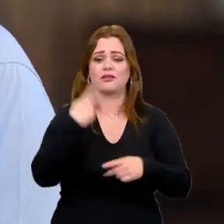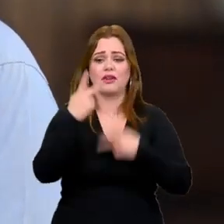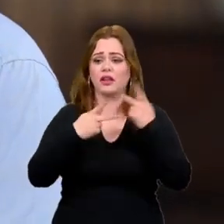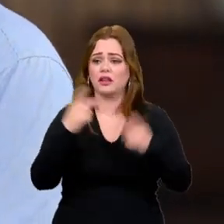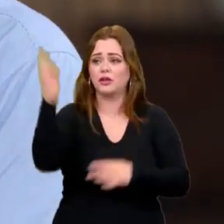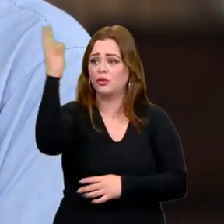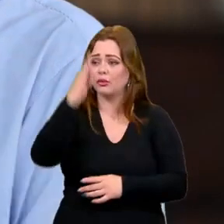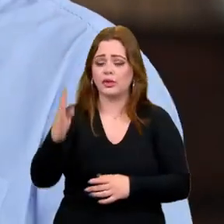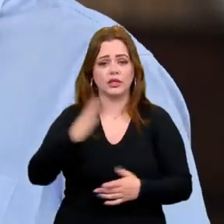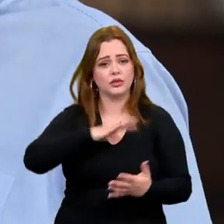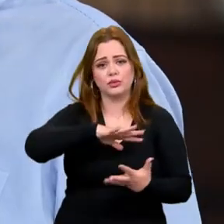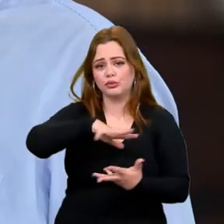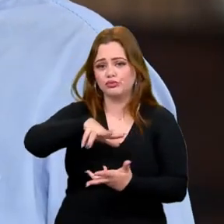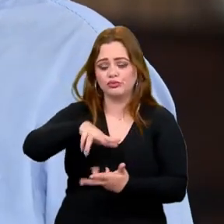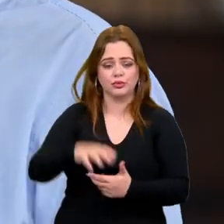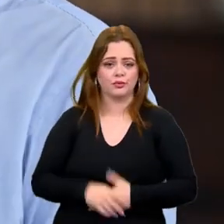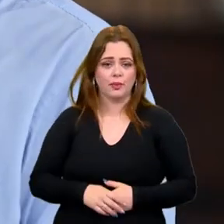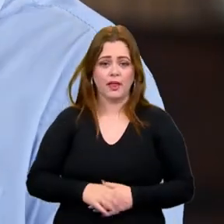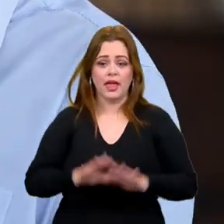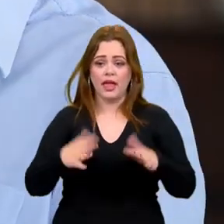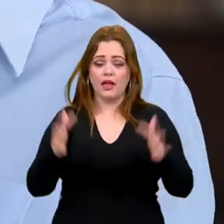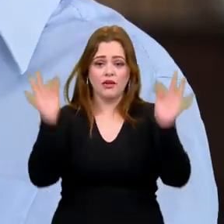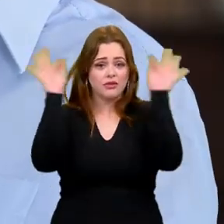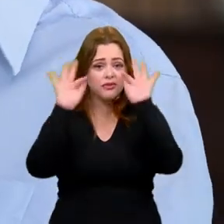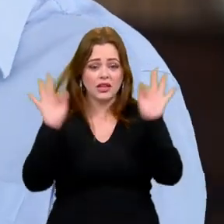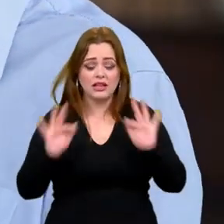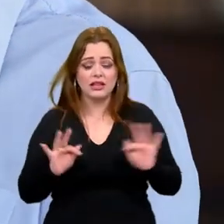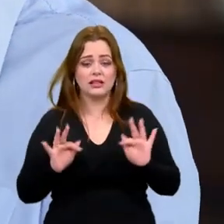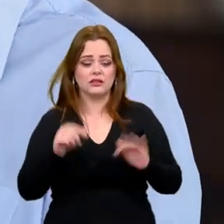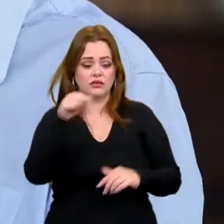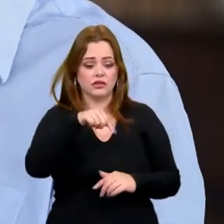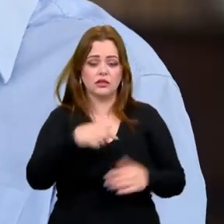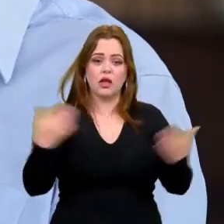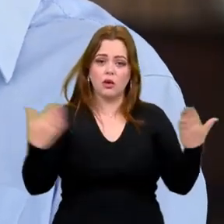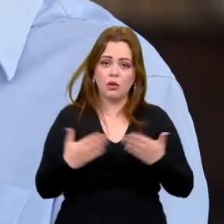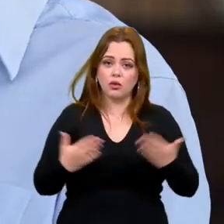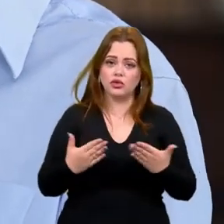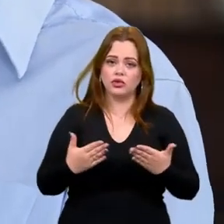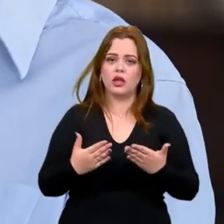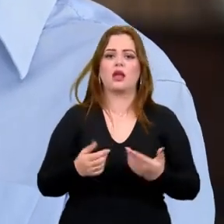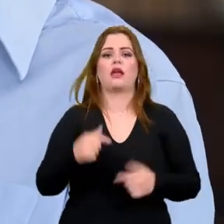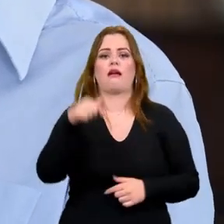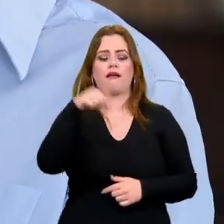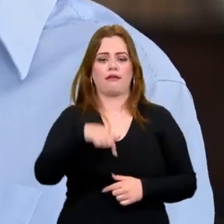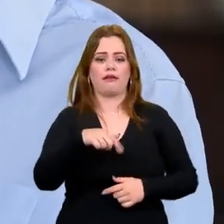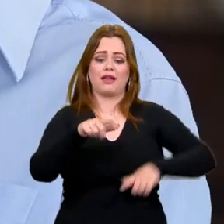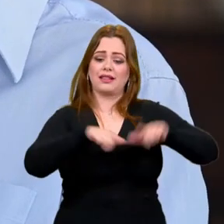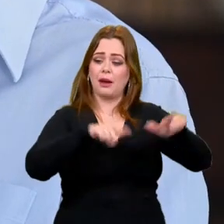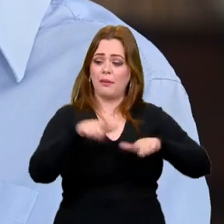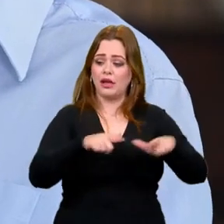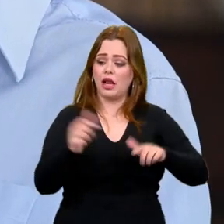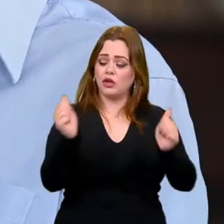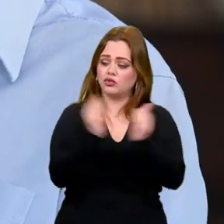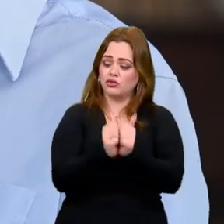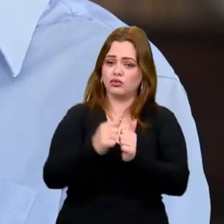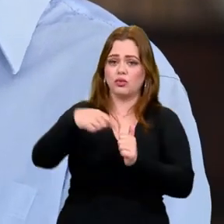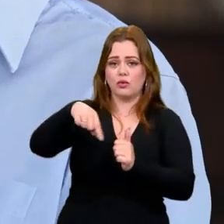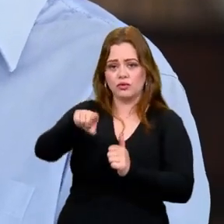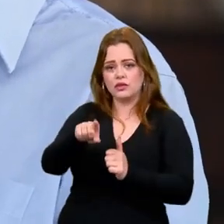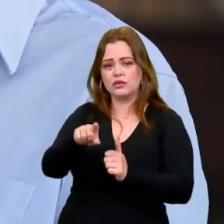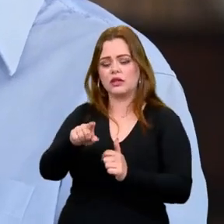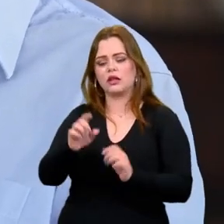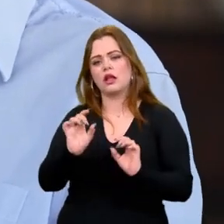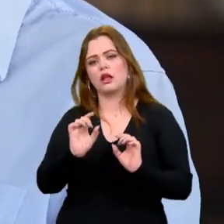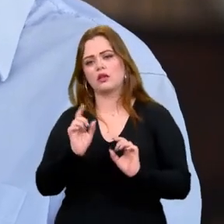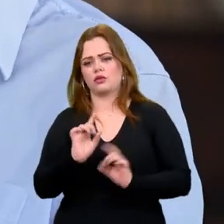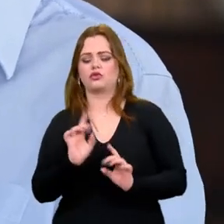você tá aqui muito feliz de trabalhar com uma figura extraordinária com você não apenas como profissional mas como homem